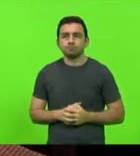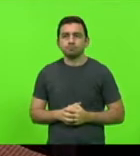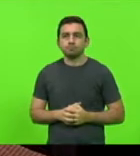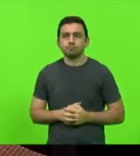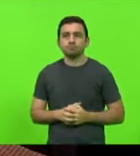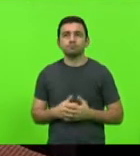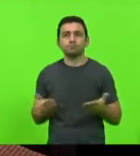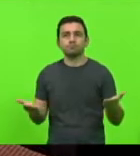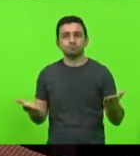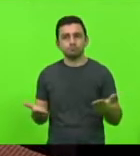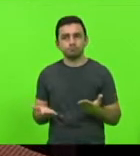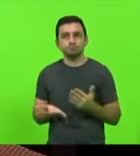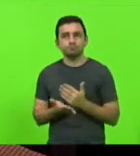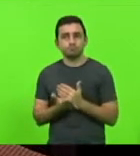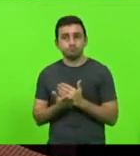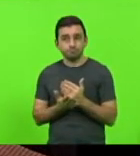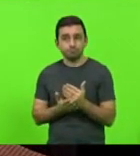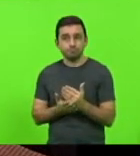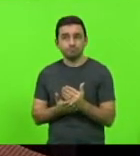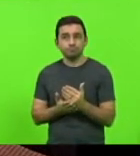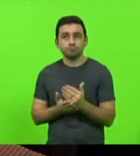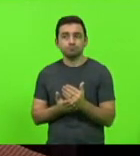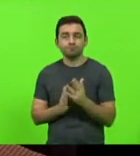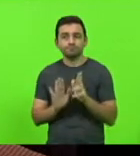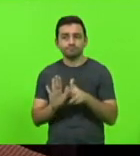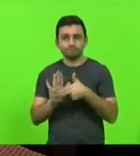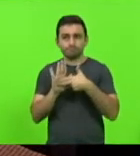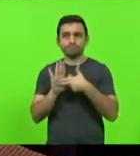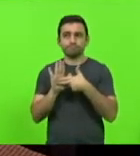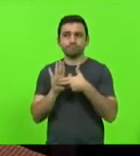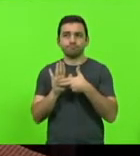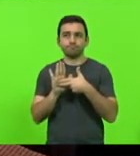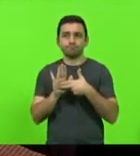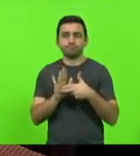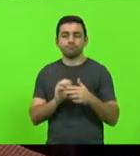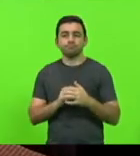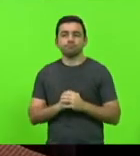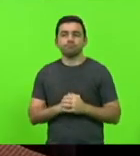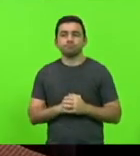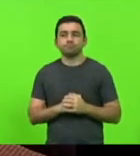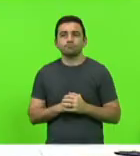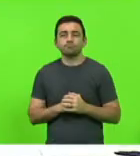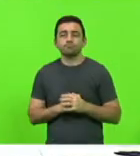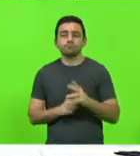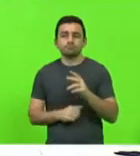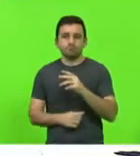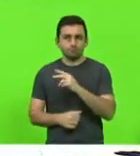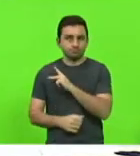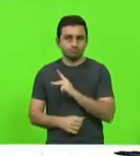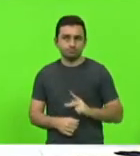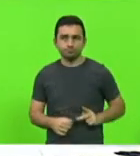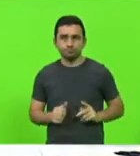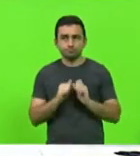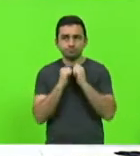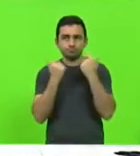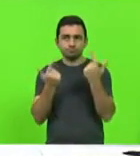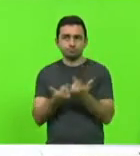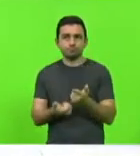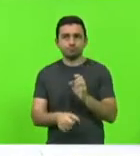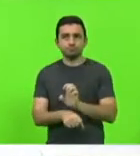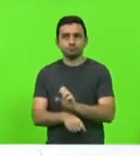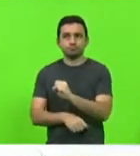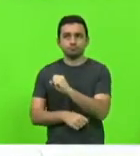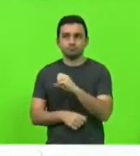Faremos agora, neste momento, o ato de posse. O presidente da Assembleia Legislativa do Estado de